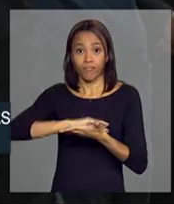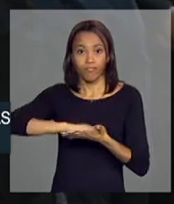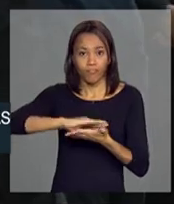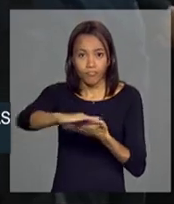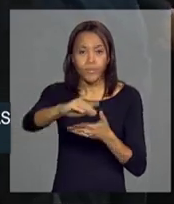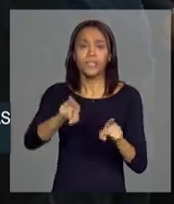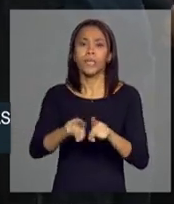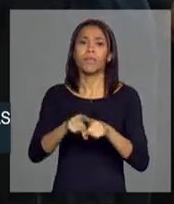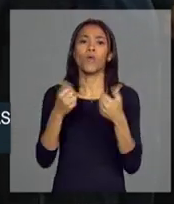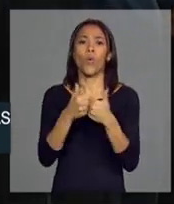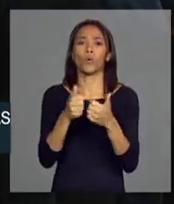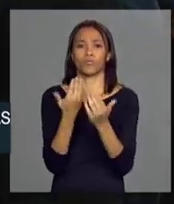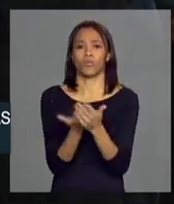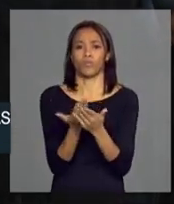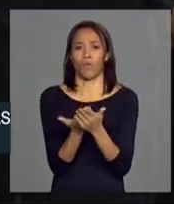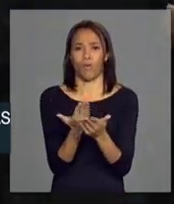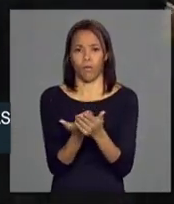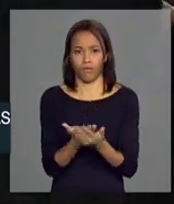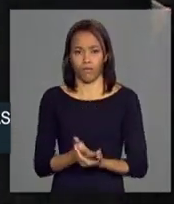ônibus escolares